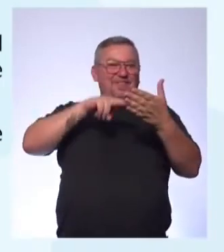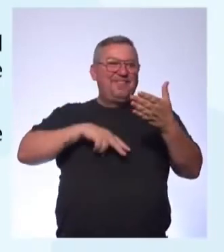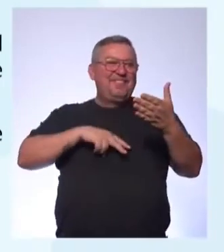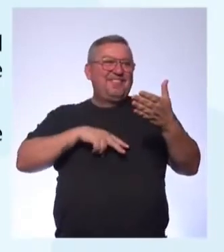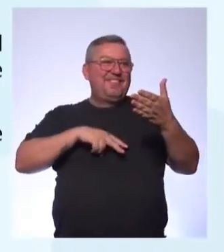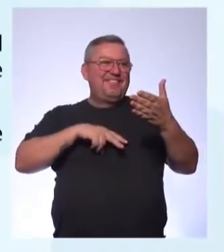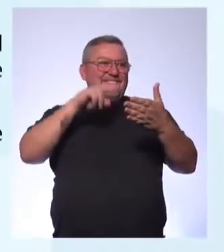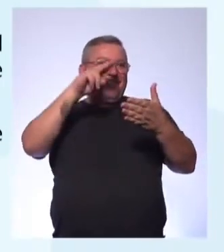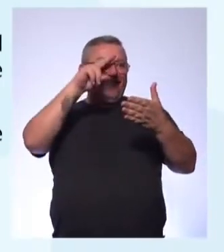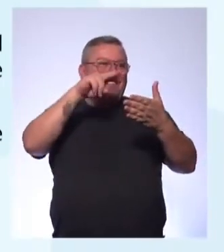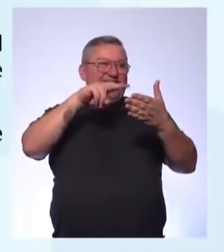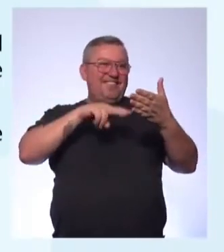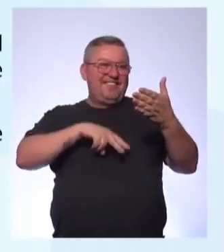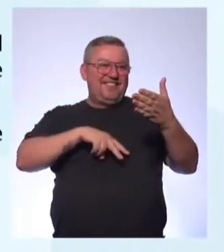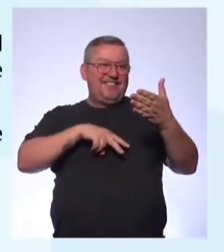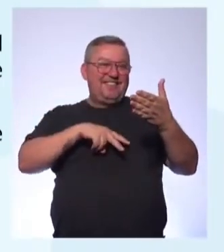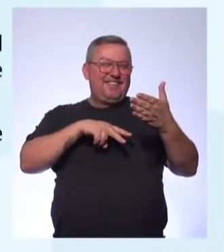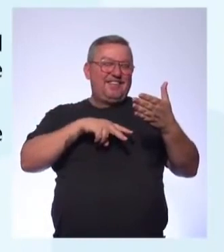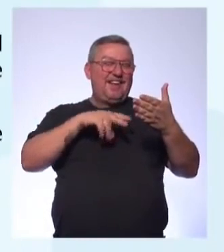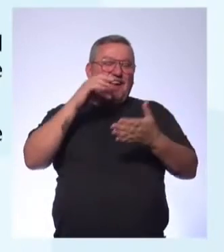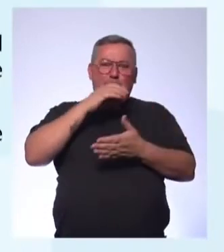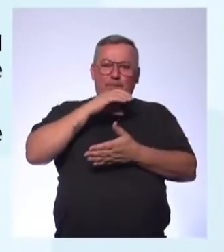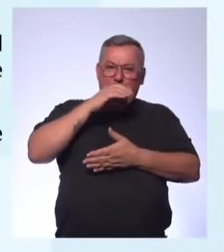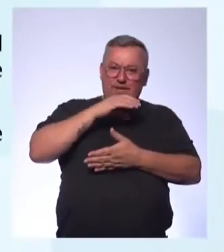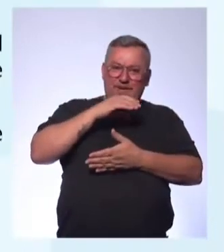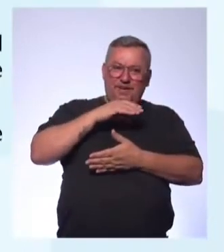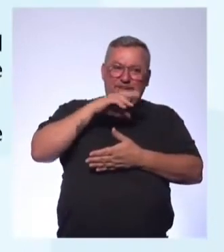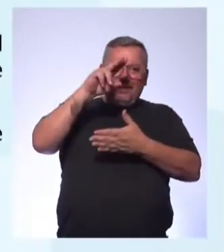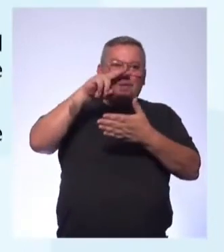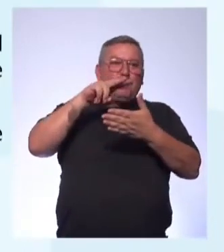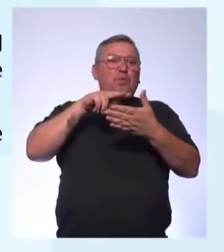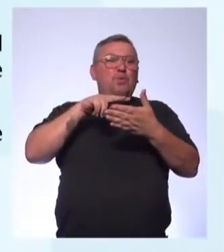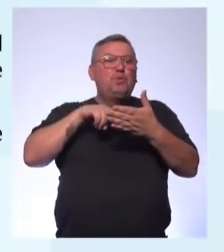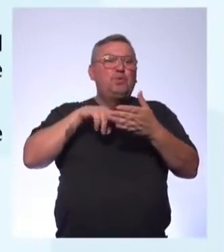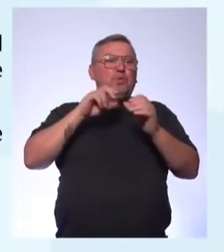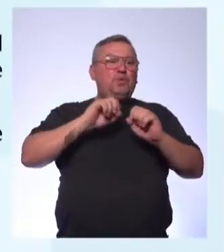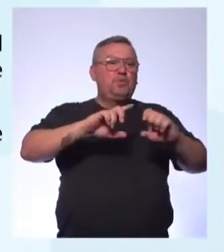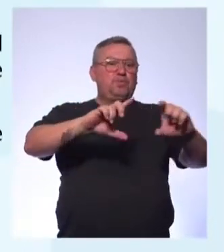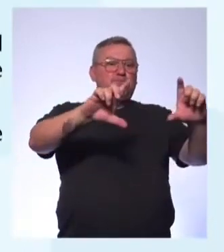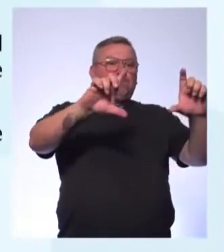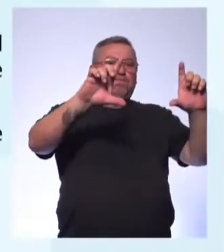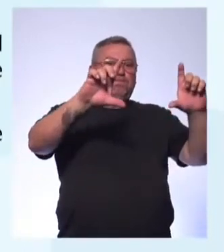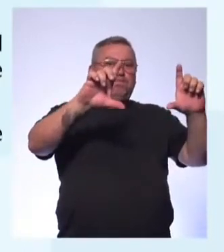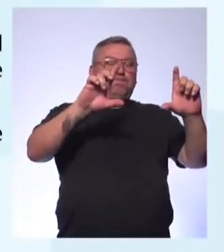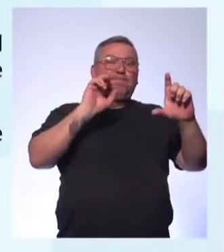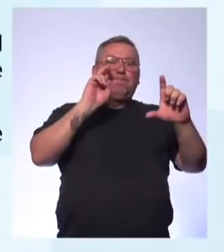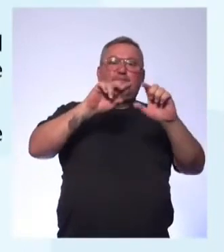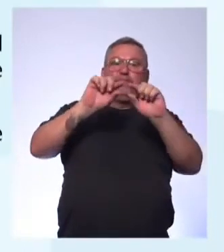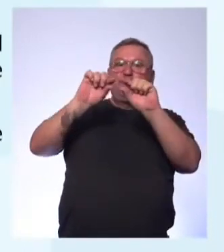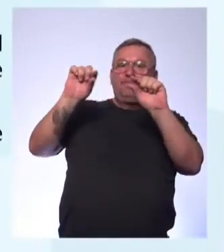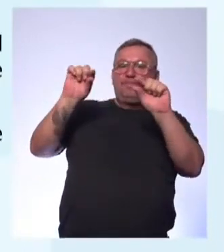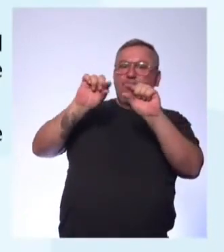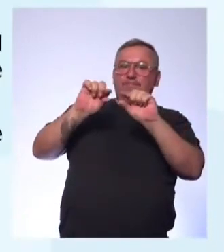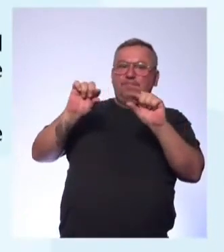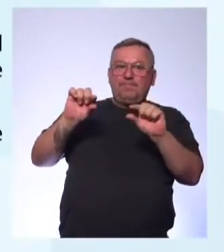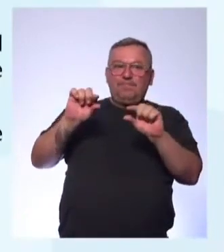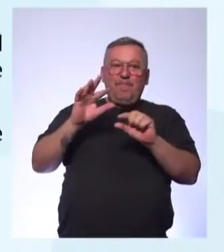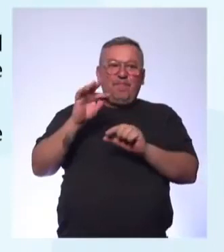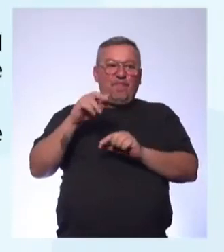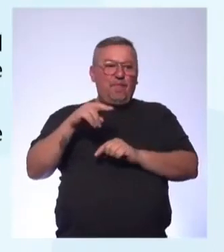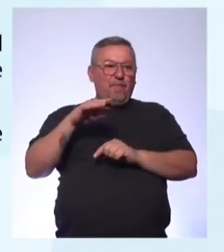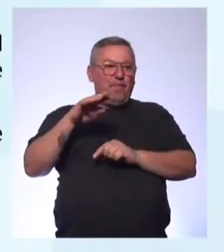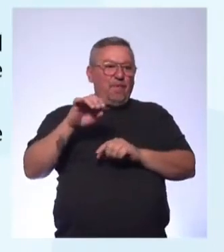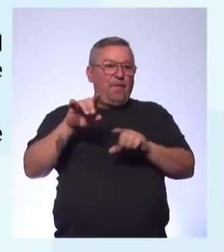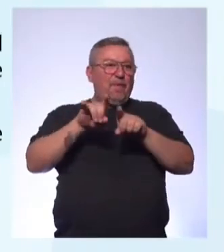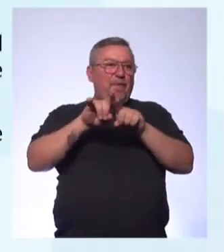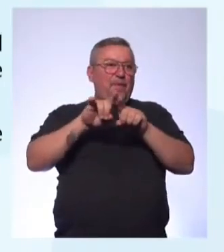leitura, né, superficial do texto. Você vai dar uma olhada na imagem, vai olhar o título, vai olhar a fonte,